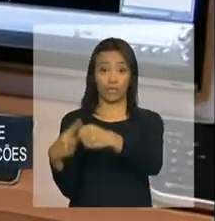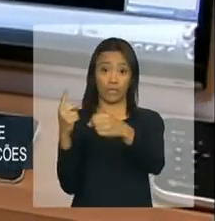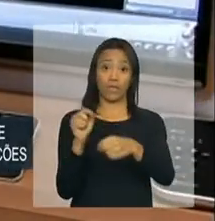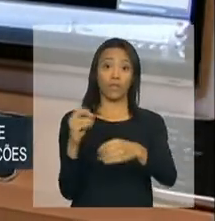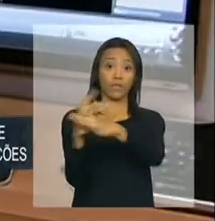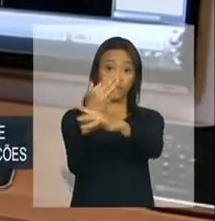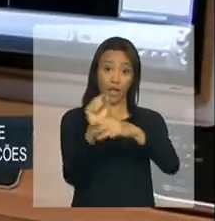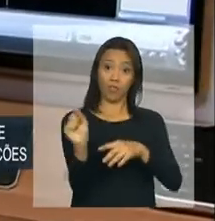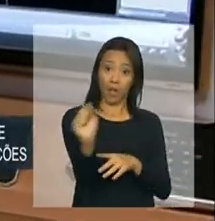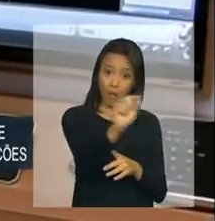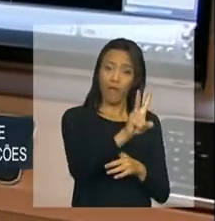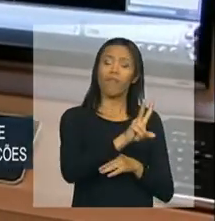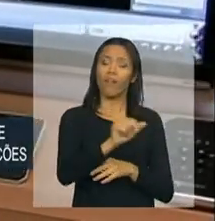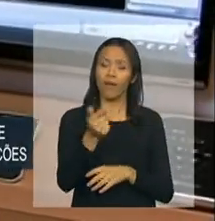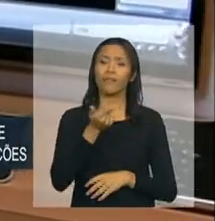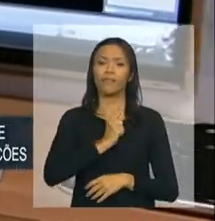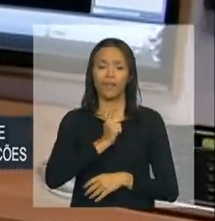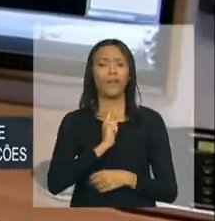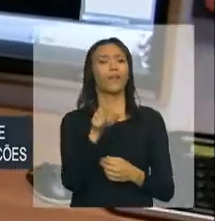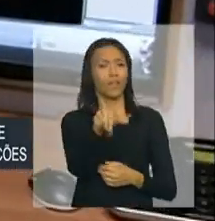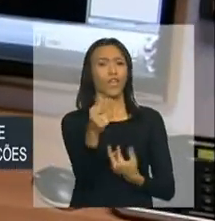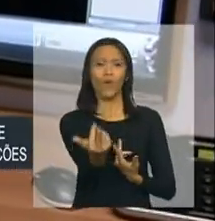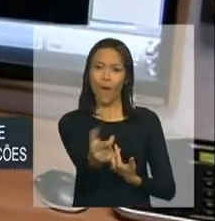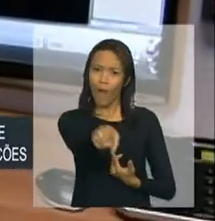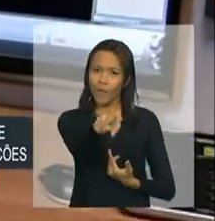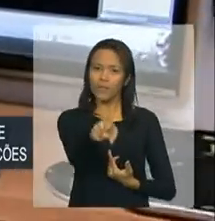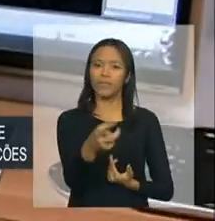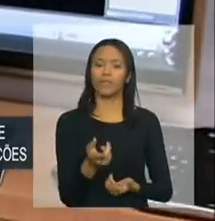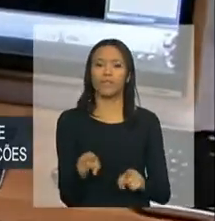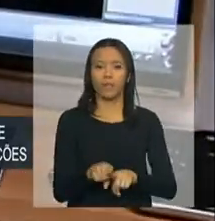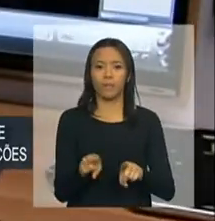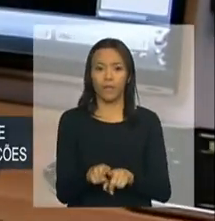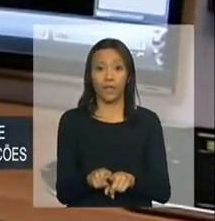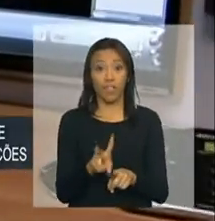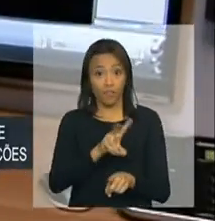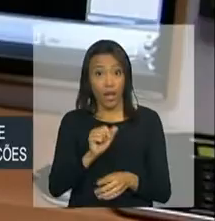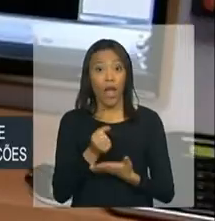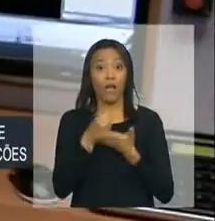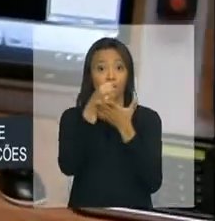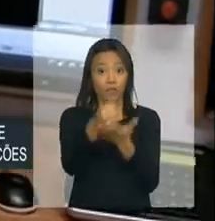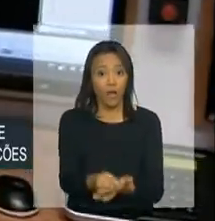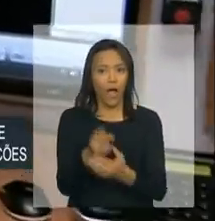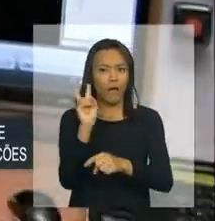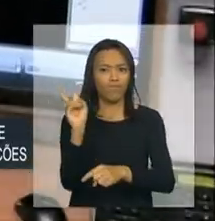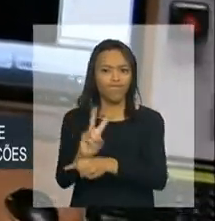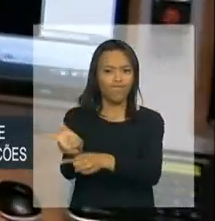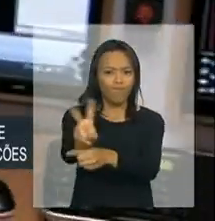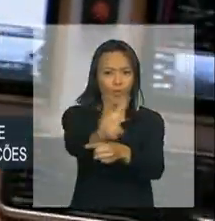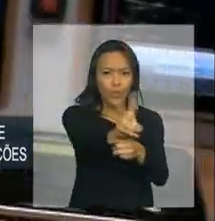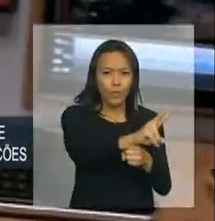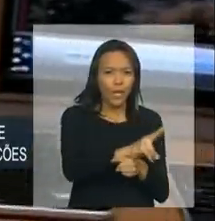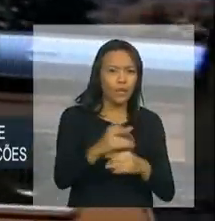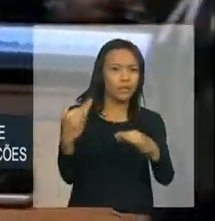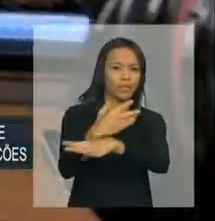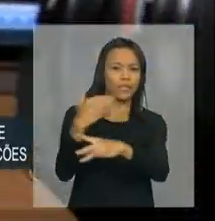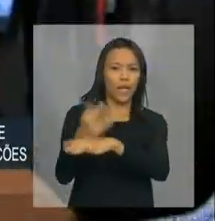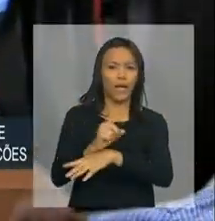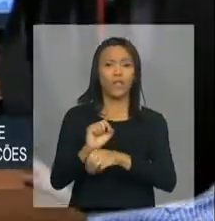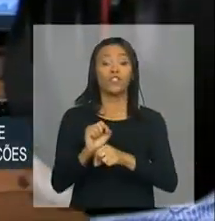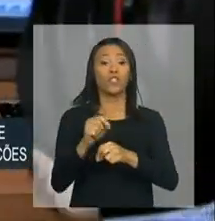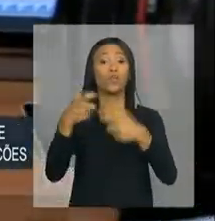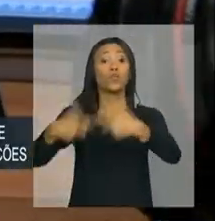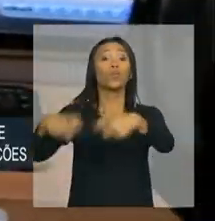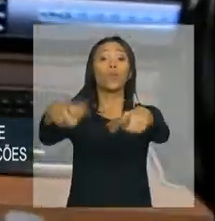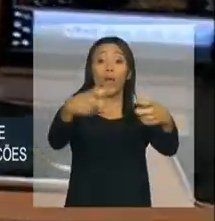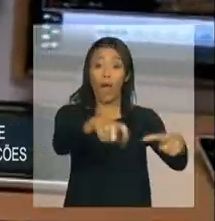Confederações também vão contar com esses equipamentos que vão monitorar partes da cidade onde ocorrem os jogos os